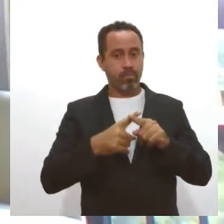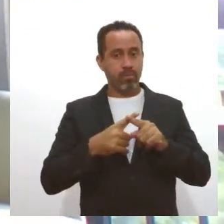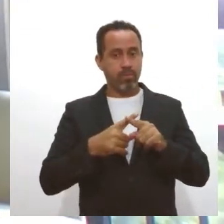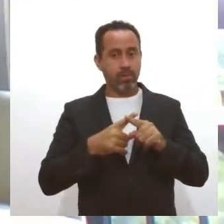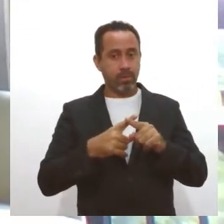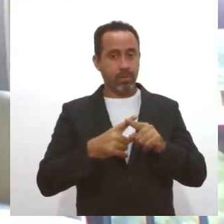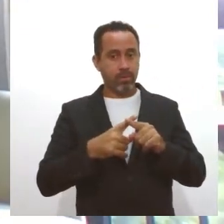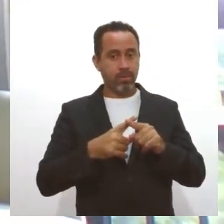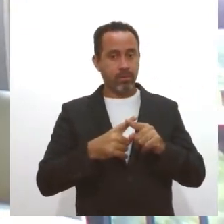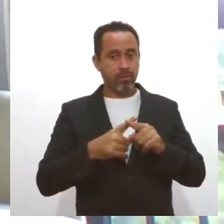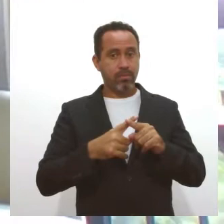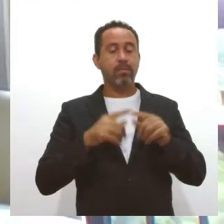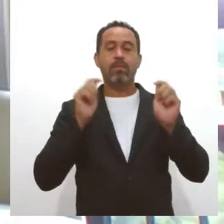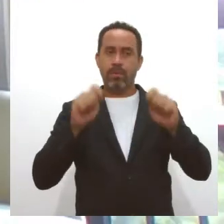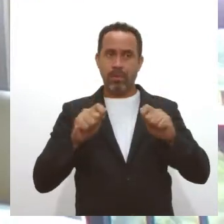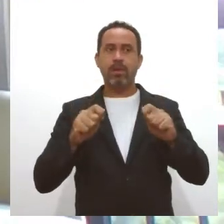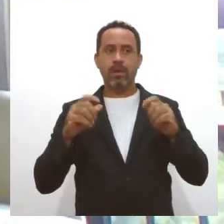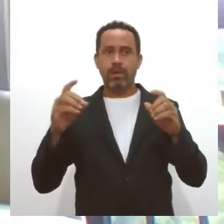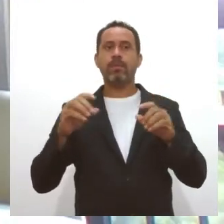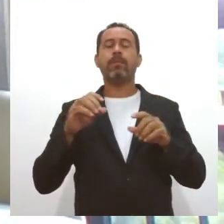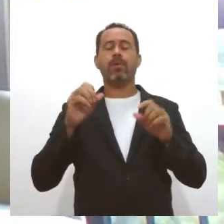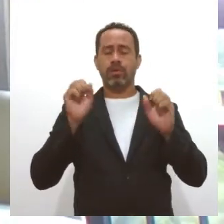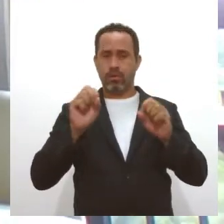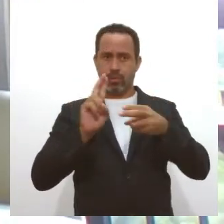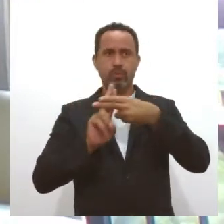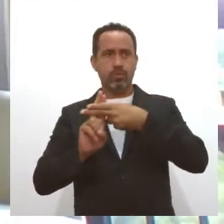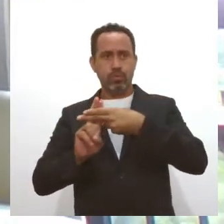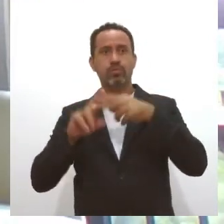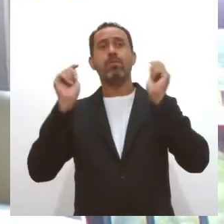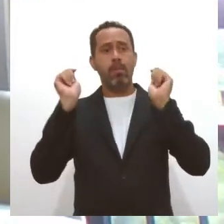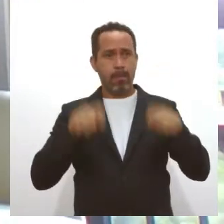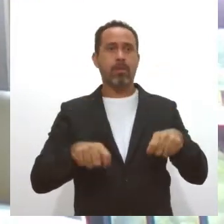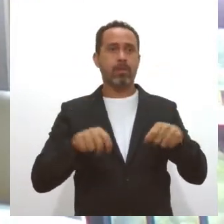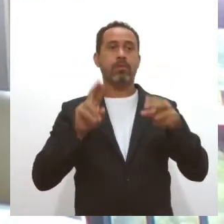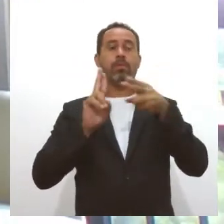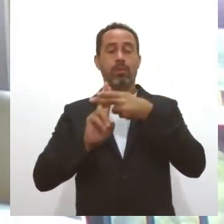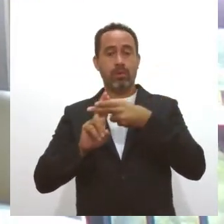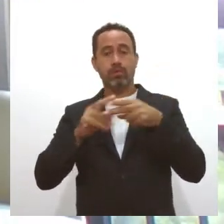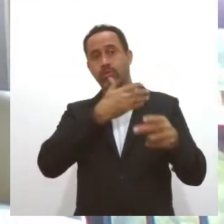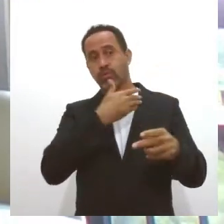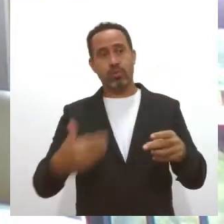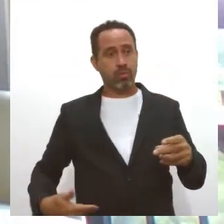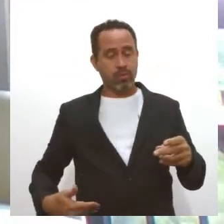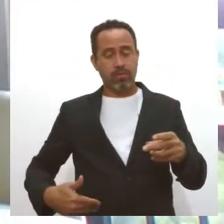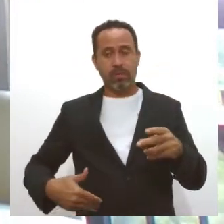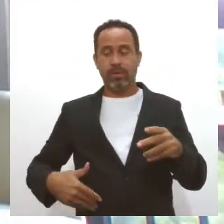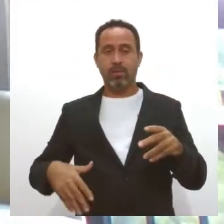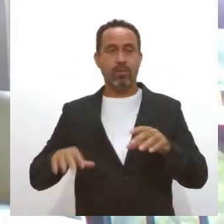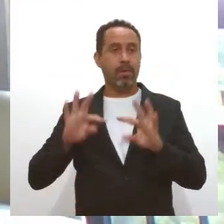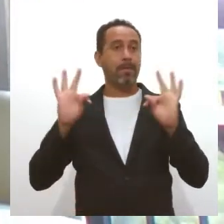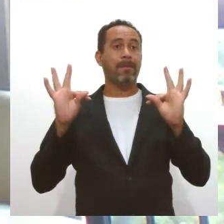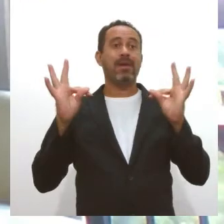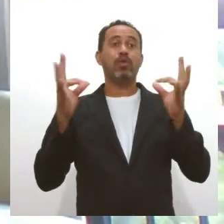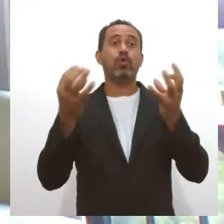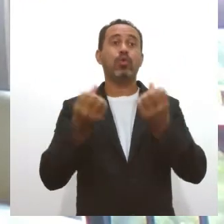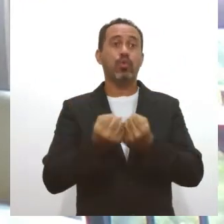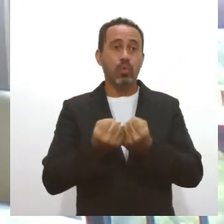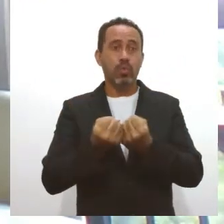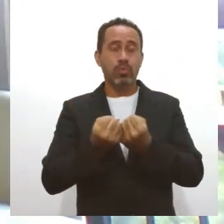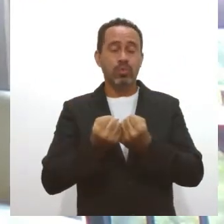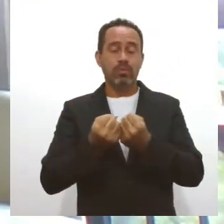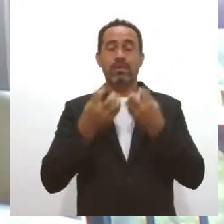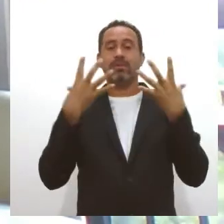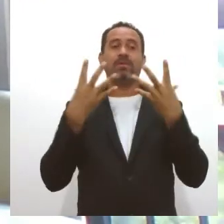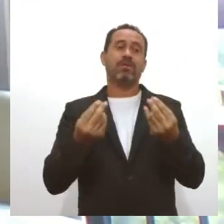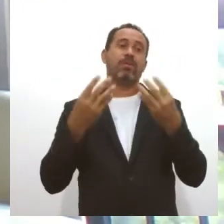ele pode ser atendido na rede SUS? Pode, porque o SUS tem a universalidade, né? Entretanto, você acaba ocupando o leito